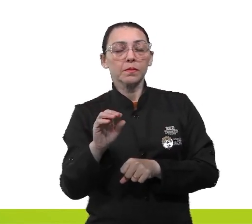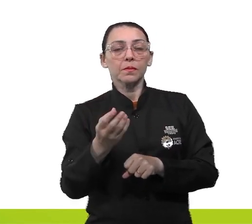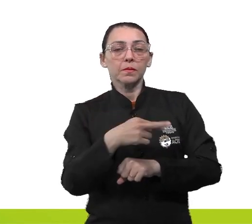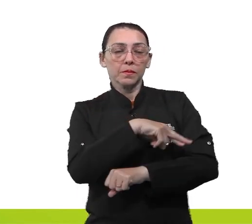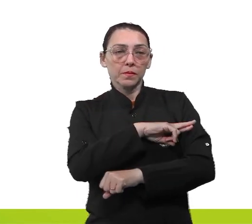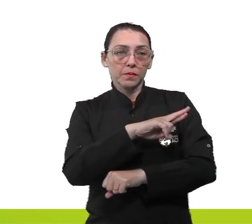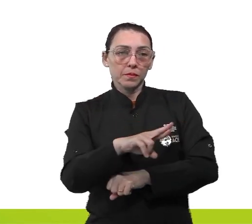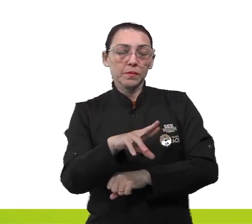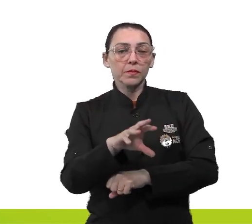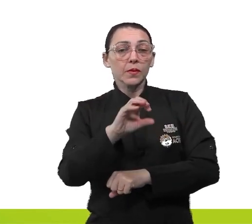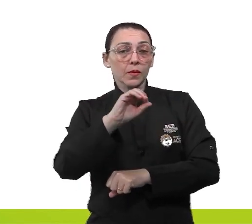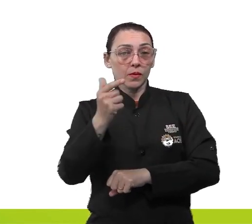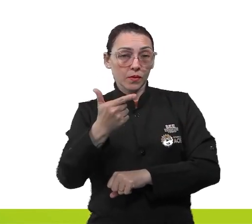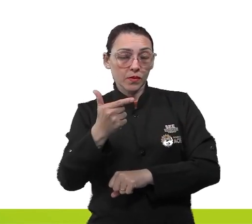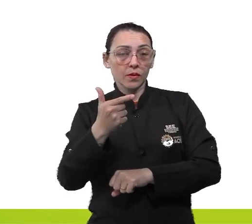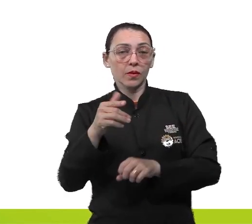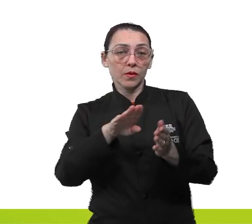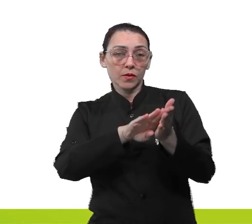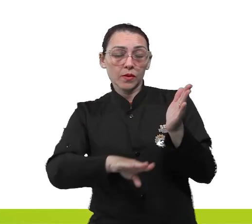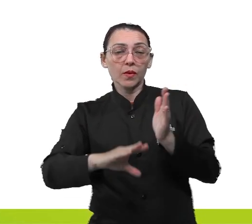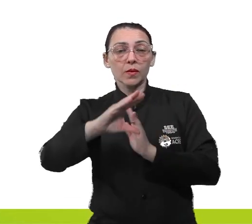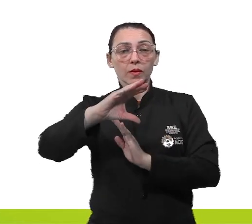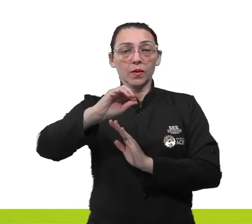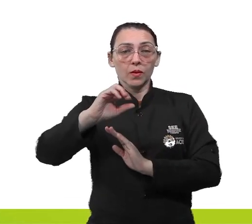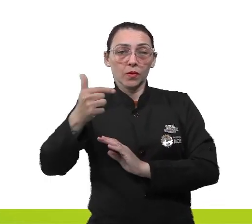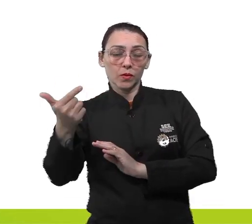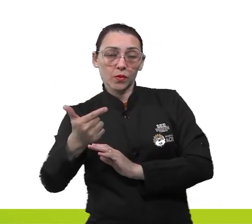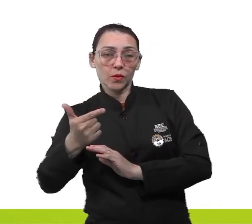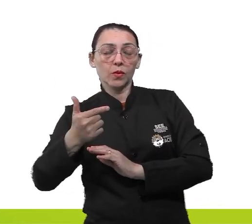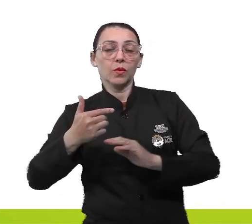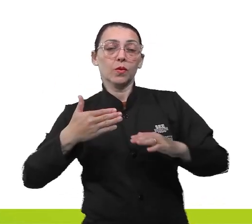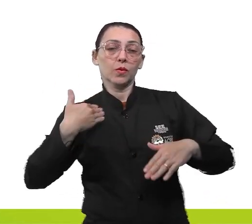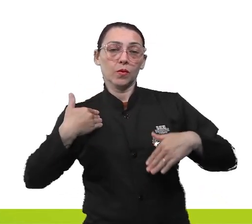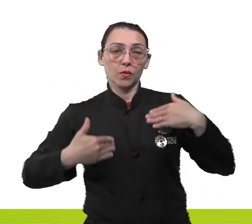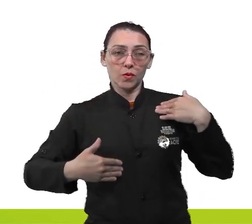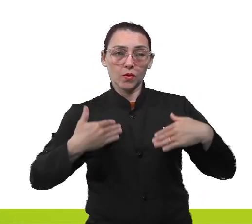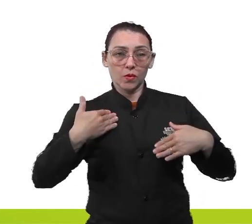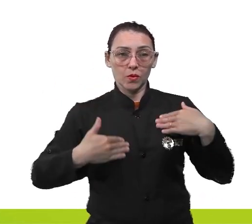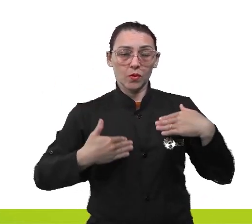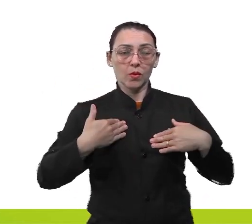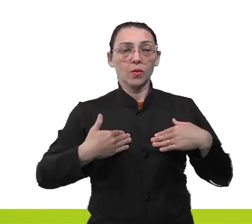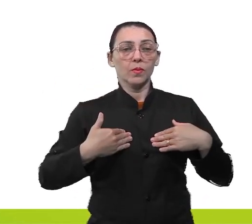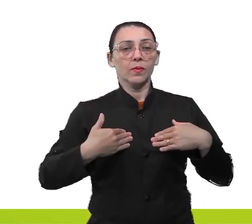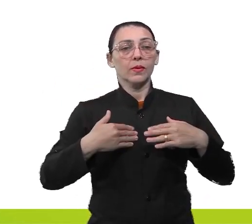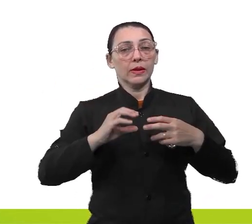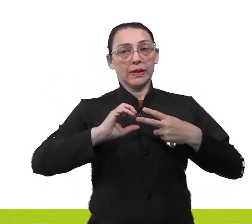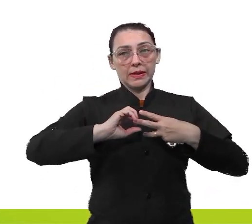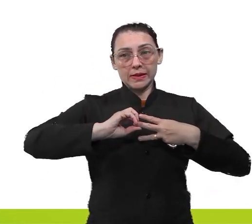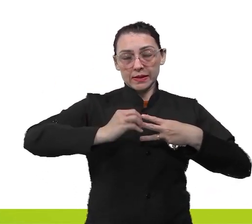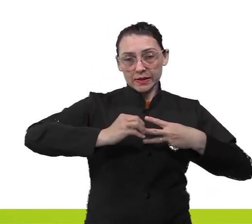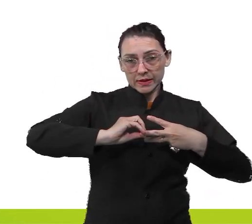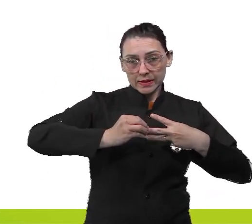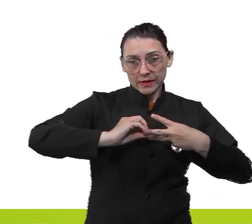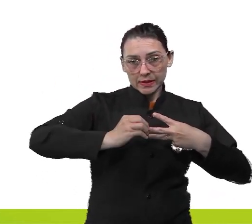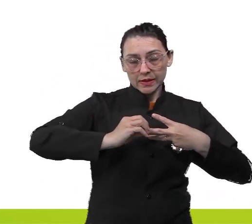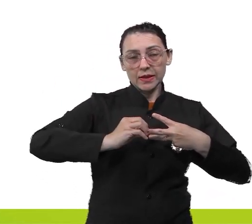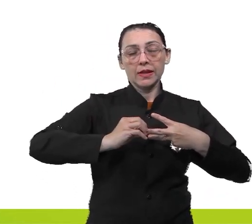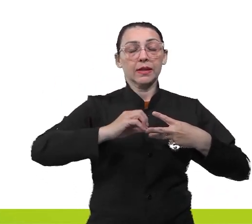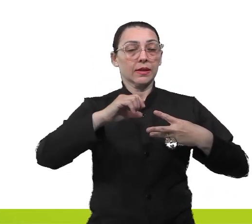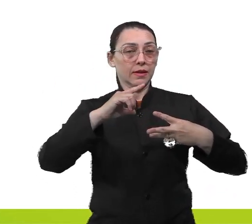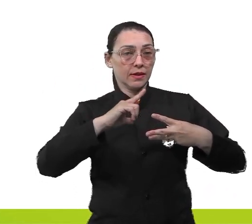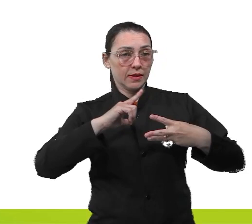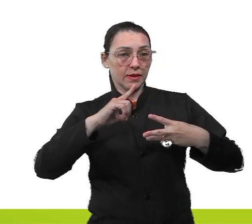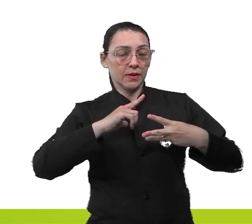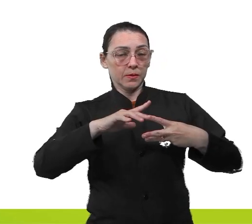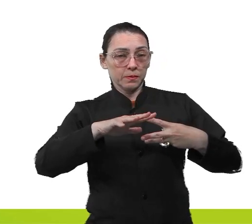fornecer oxigênio e remover o gás carbônico do organismo. Todas as células do corpo humano executam